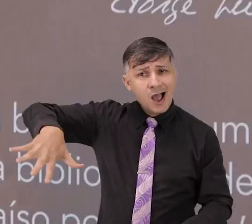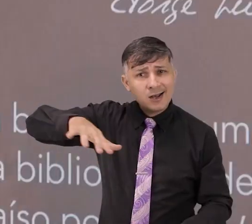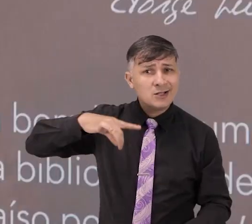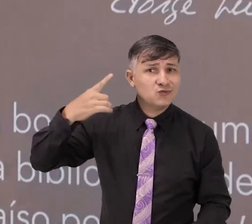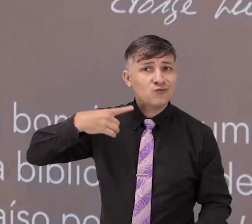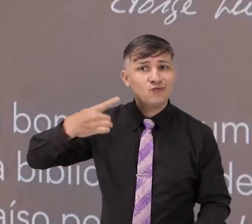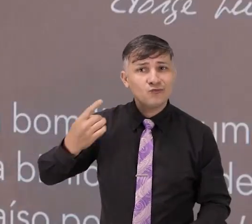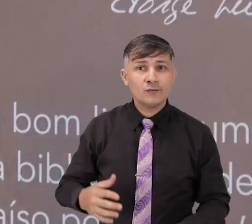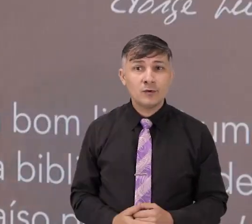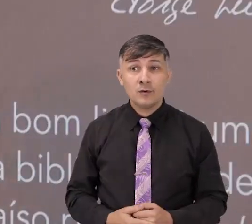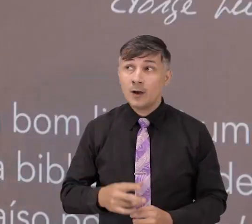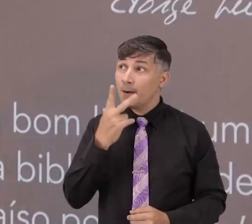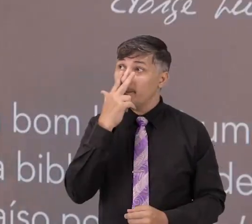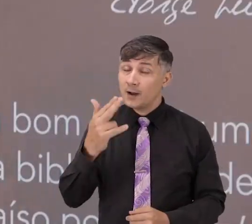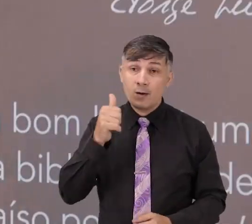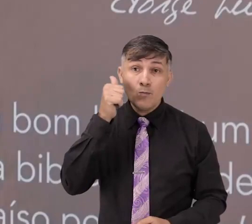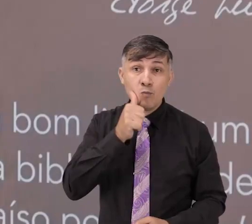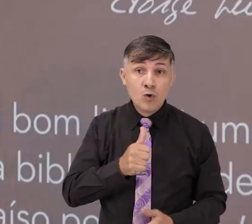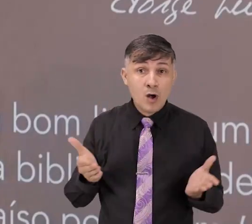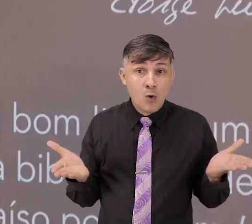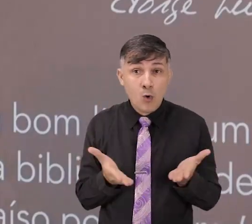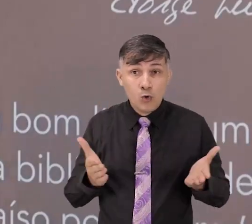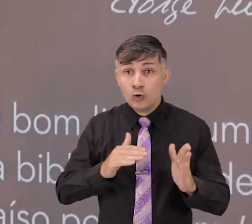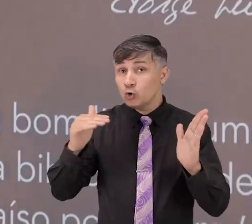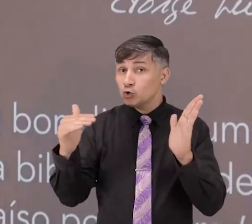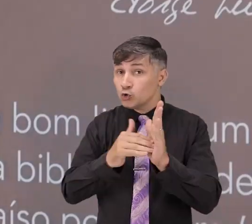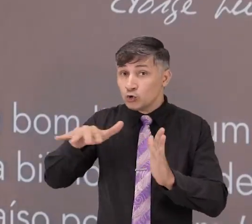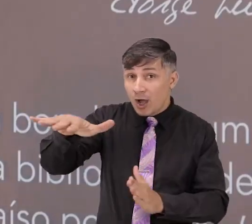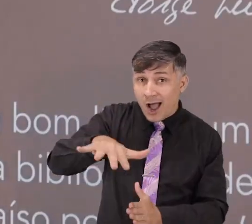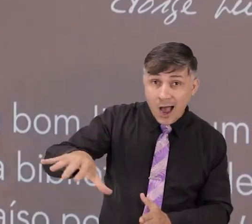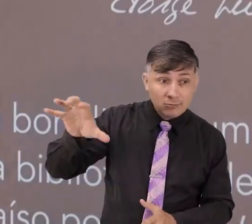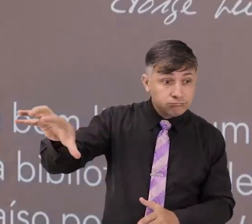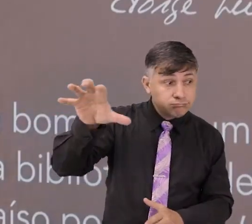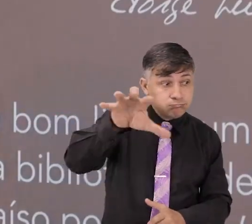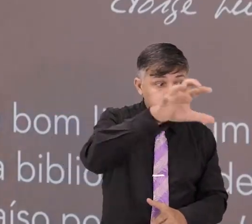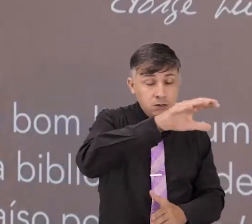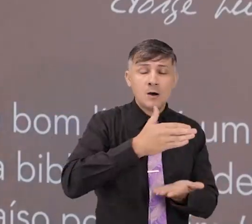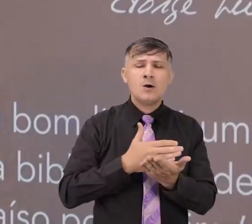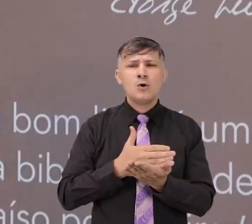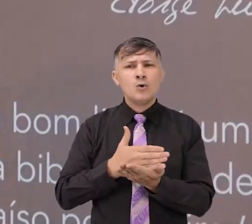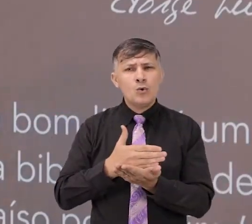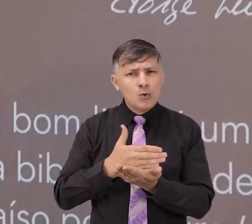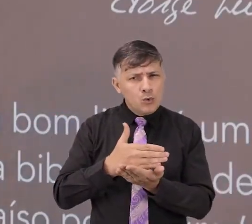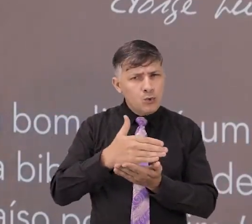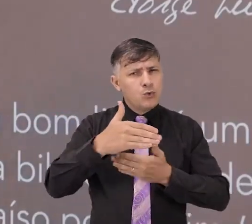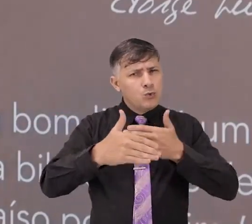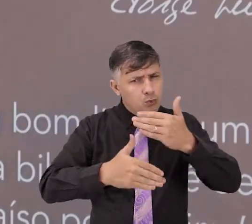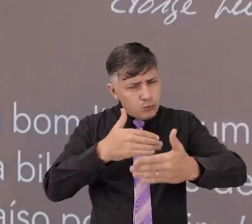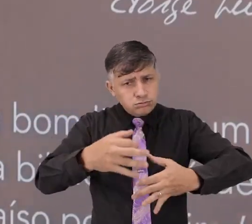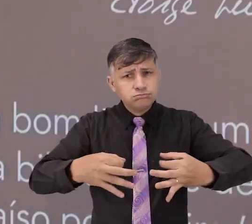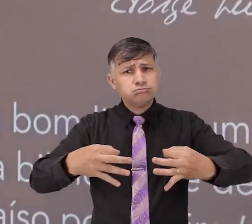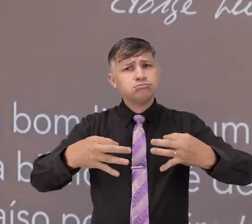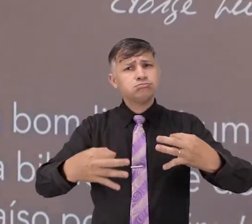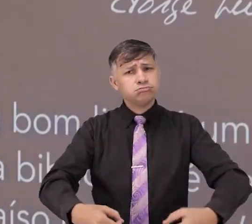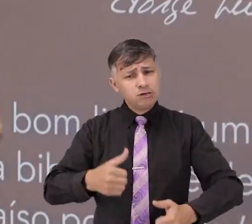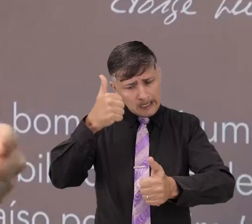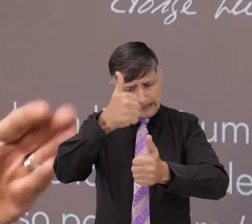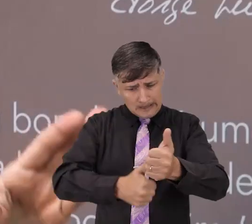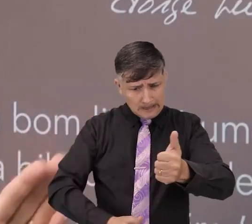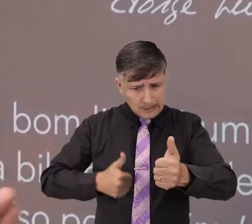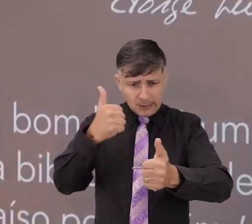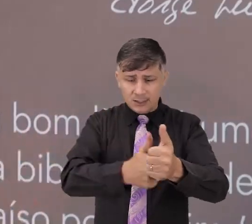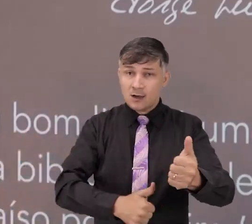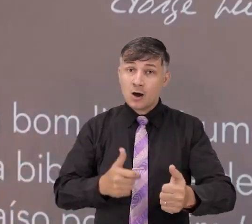Me parece que as mulheres hoje, em todas as áreas, estão começando a efetivamente